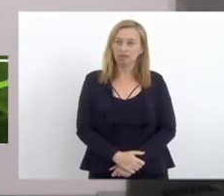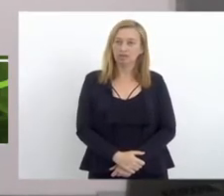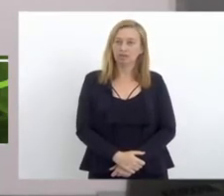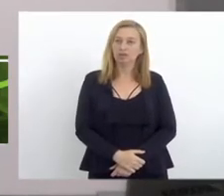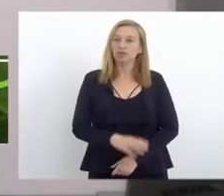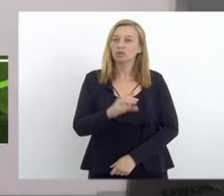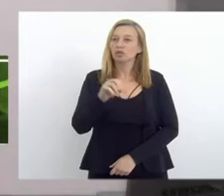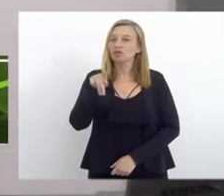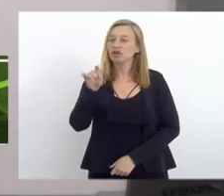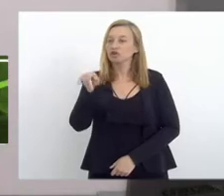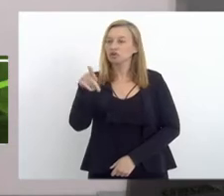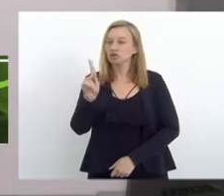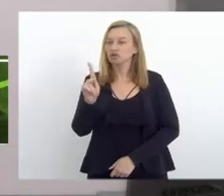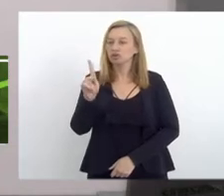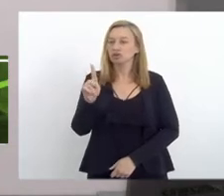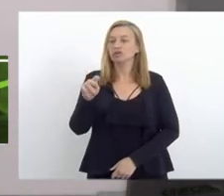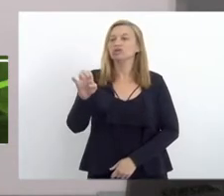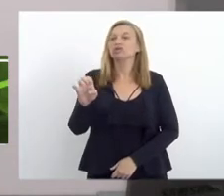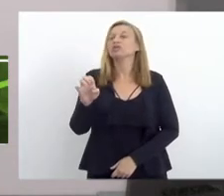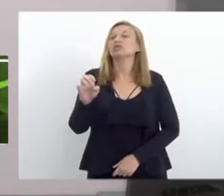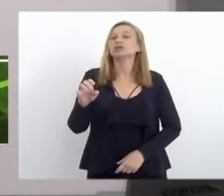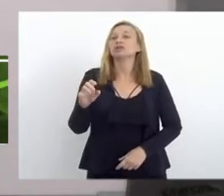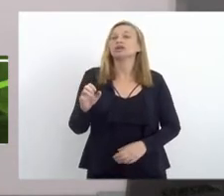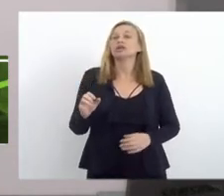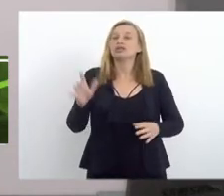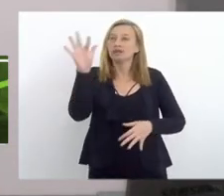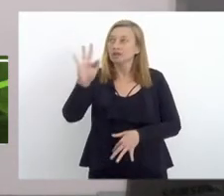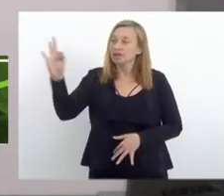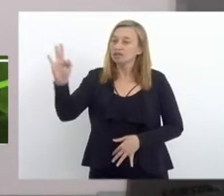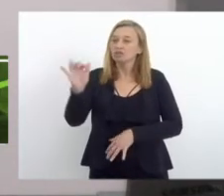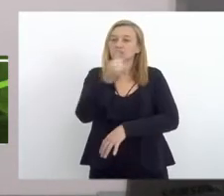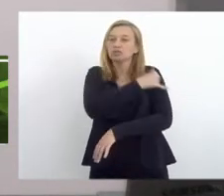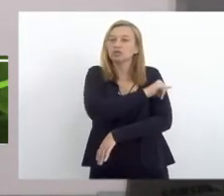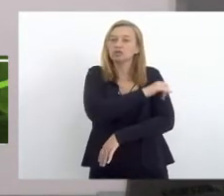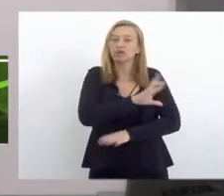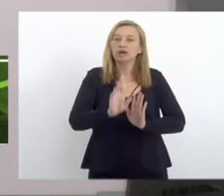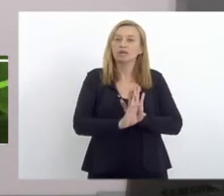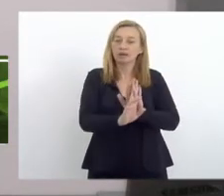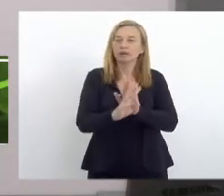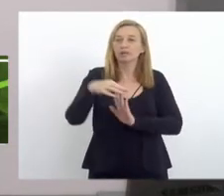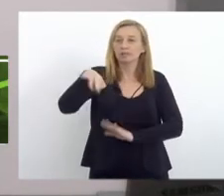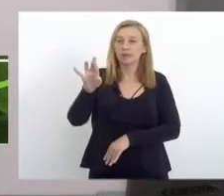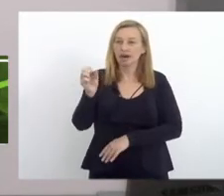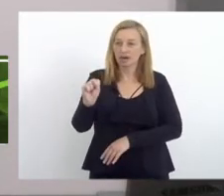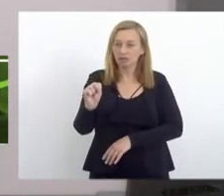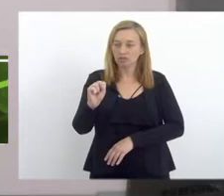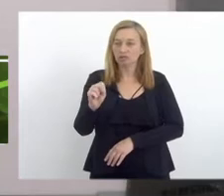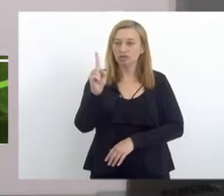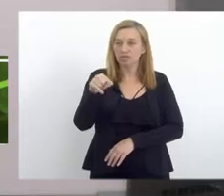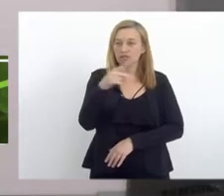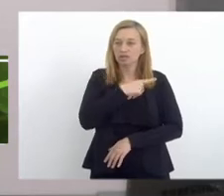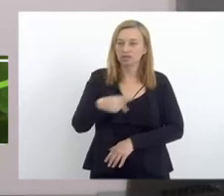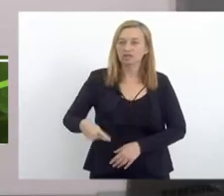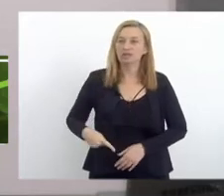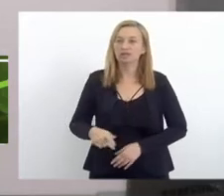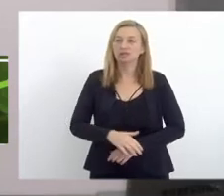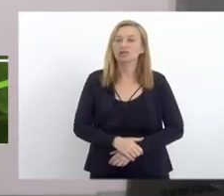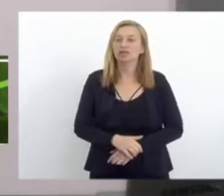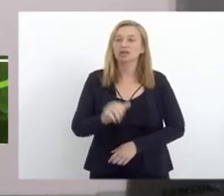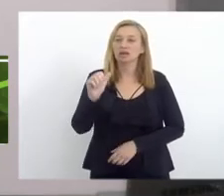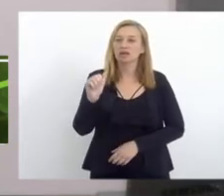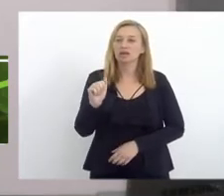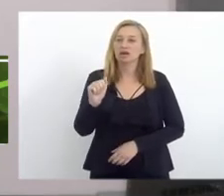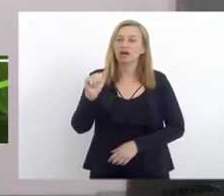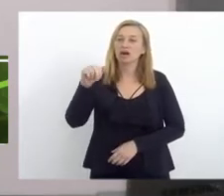Conventions Visto Biru, a Federação do Rio de Janeiro está representado pelo Marcos Navega, que é o presidente. Angra